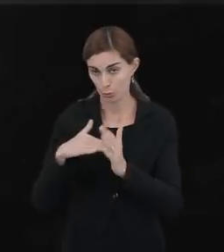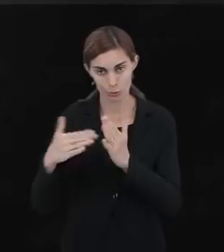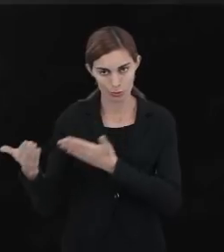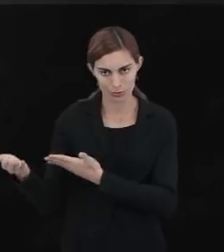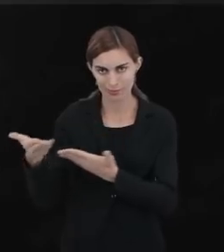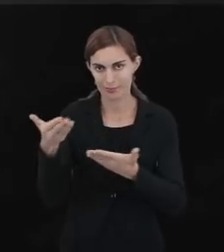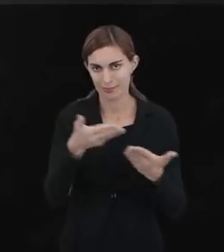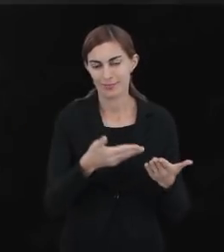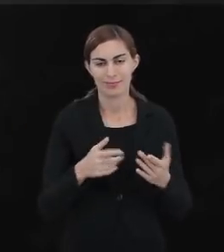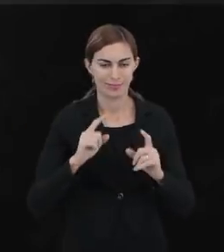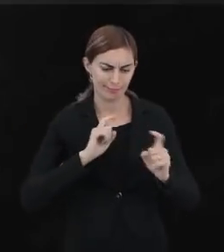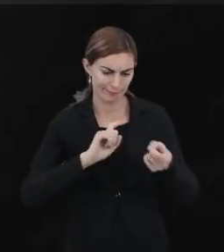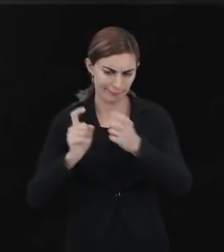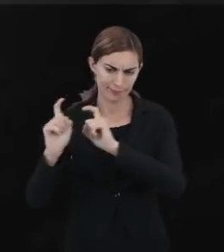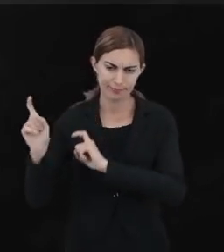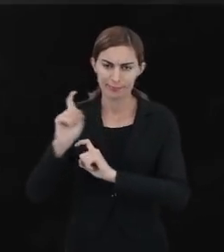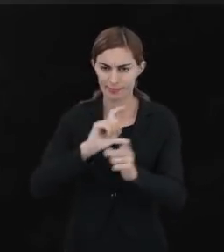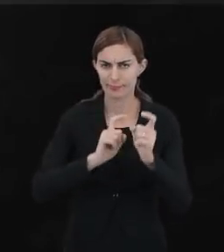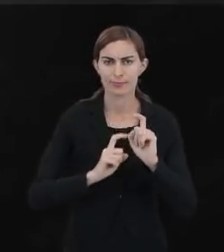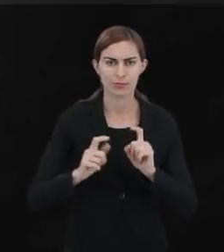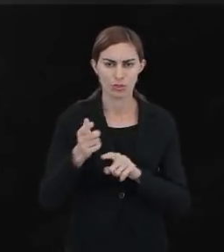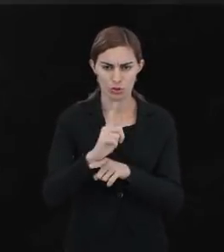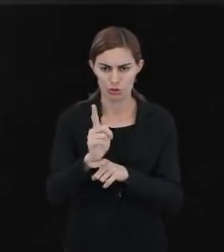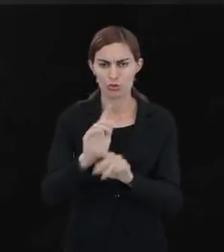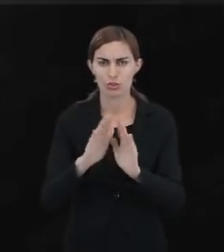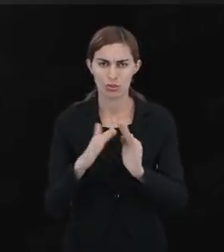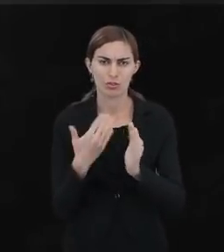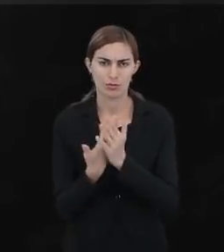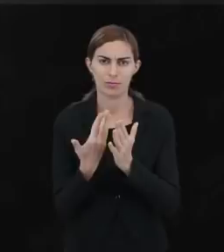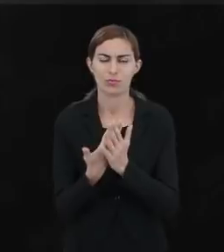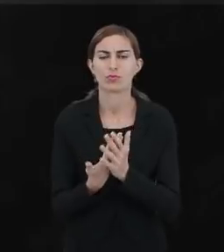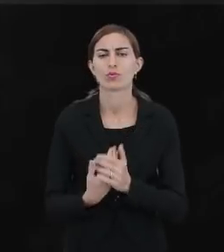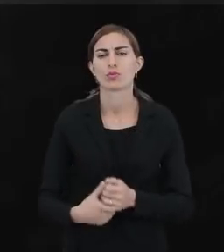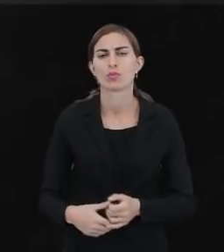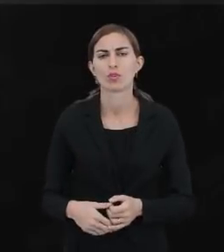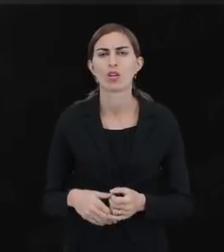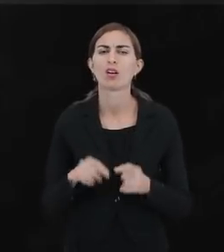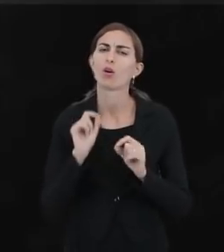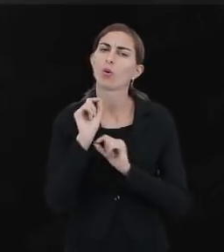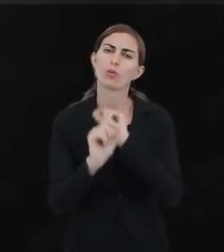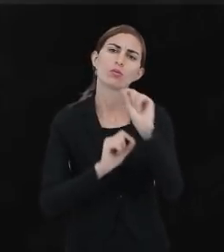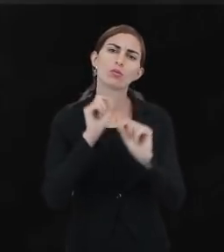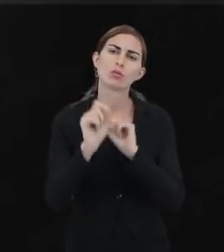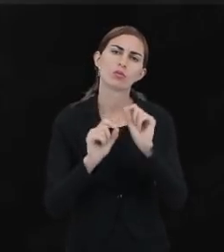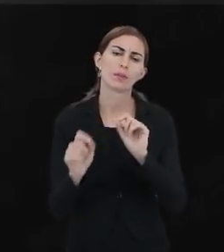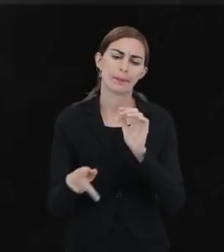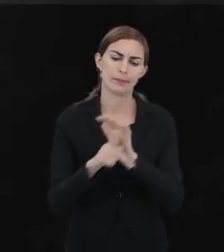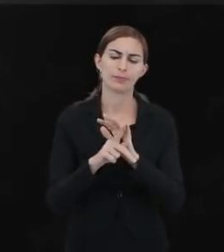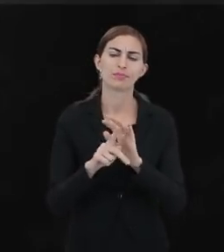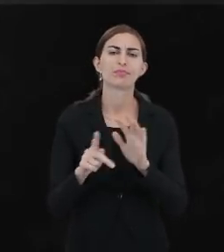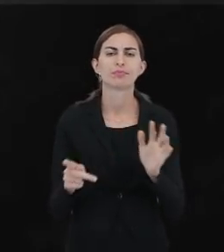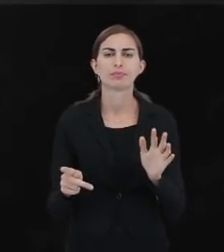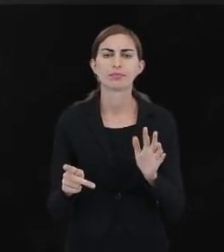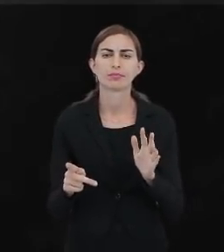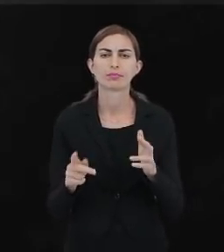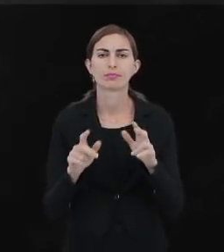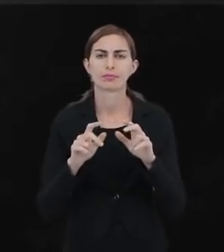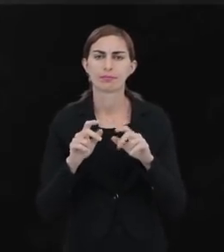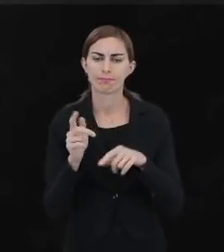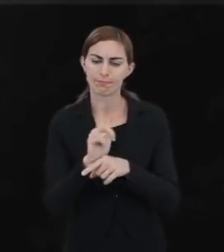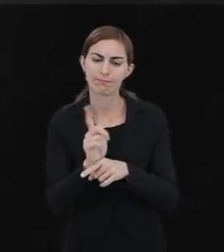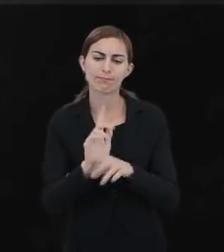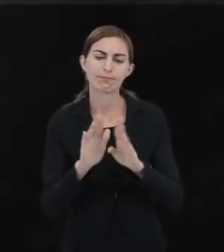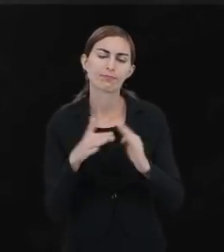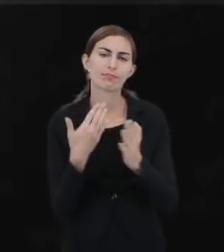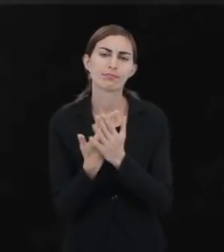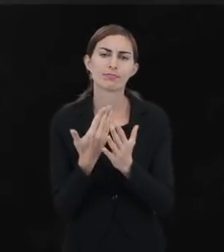vocês aqui conosco essa roda que vai discutir a gestão escolar o que compete à gestão escolar gente pra gente iniciar o programa